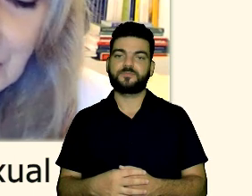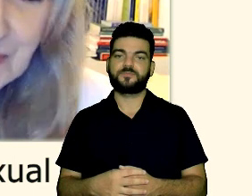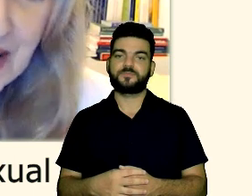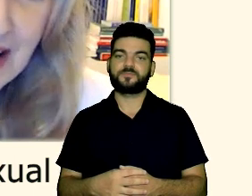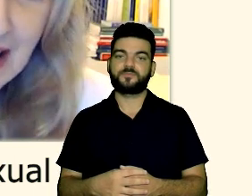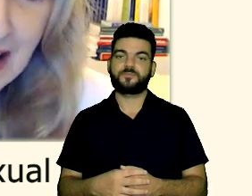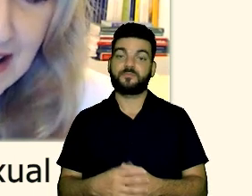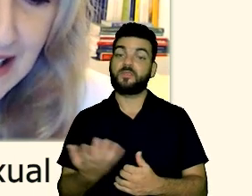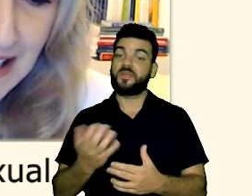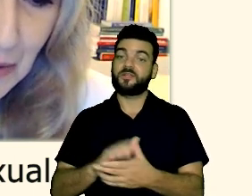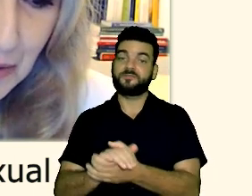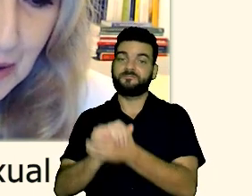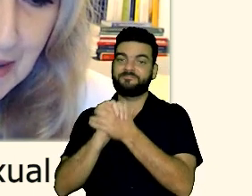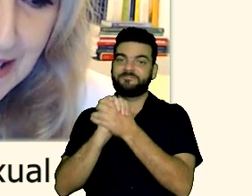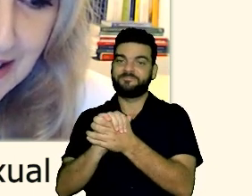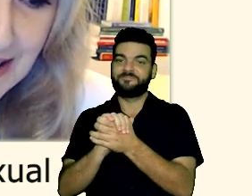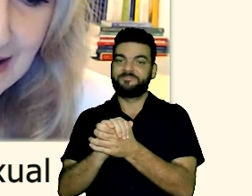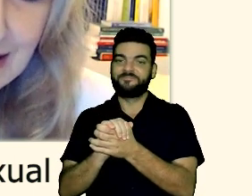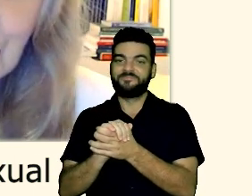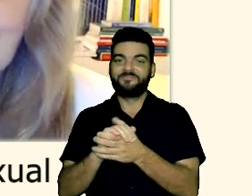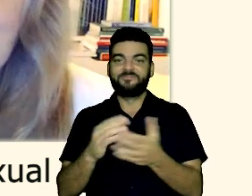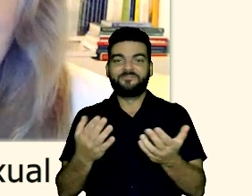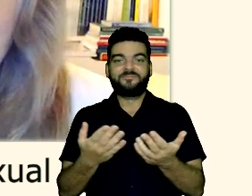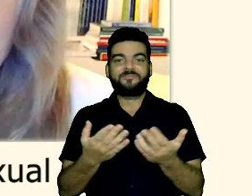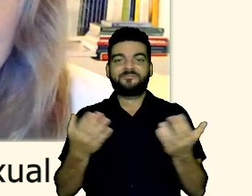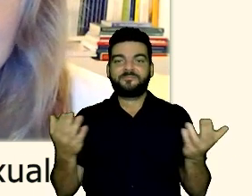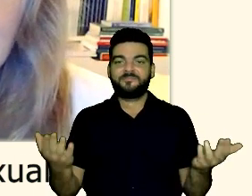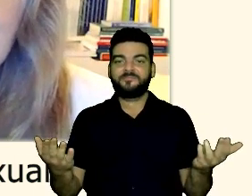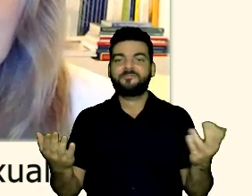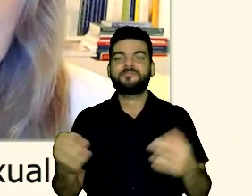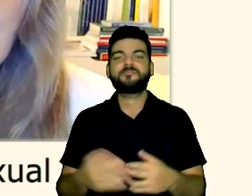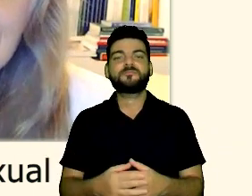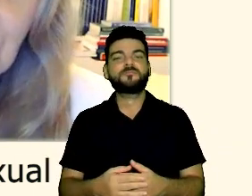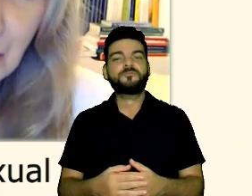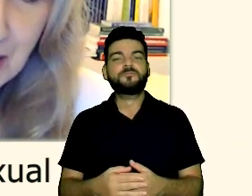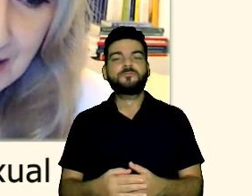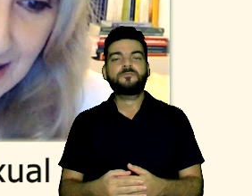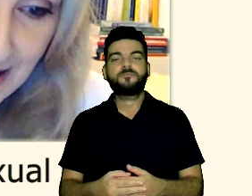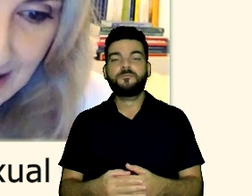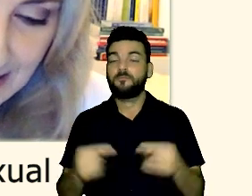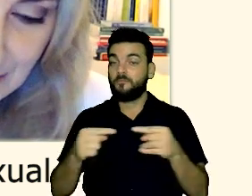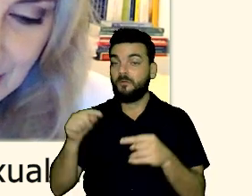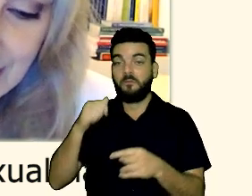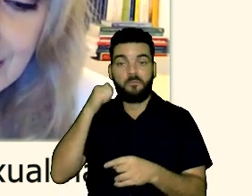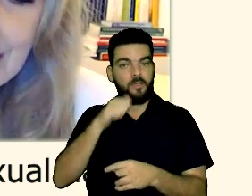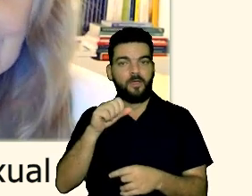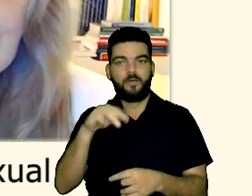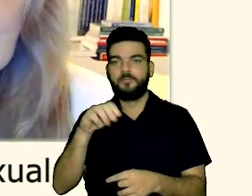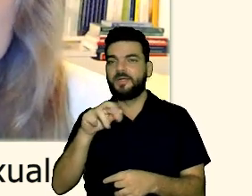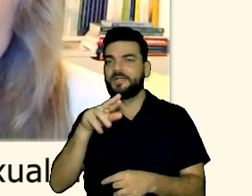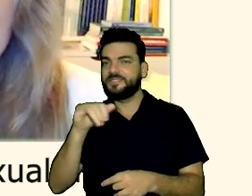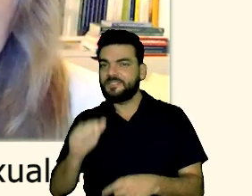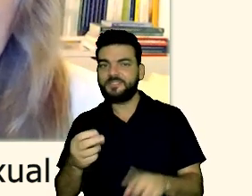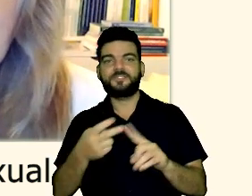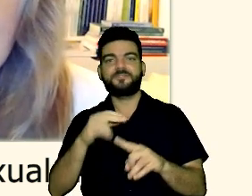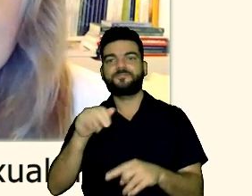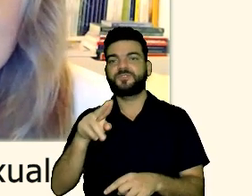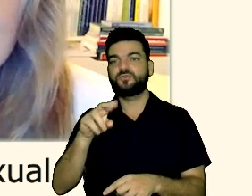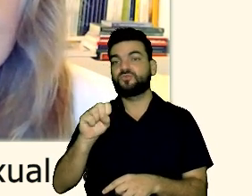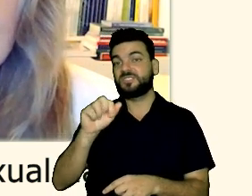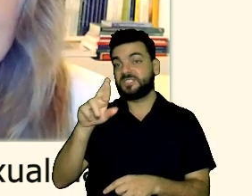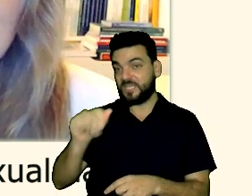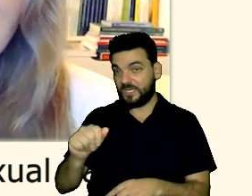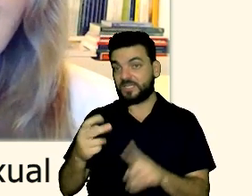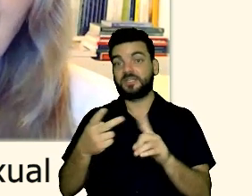de painel, aqui a doutora Mariana, a doutora Jussara, também a doutora Thais Vargas. Quero